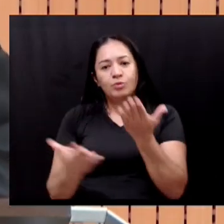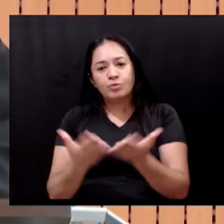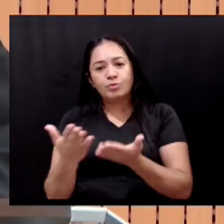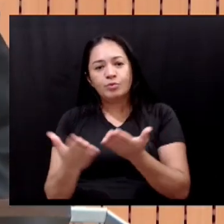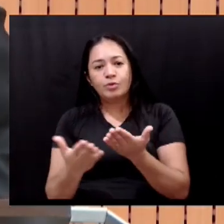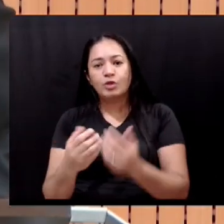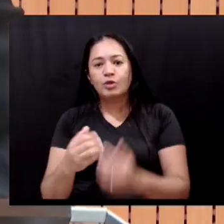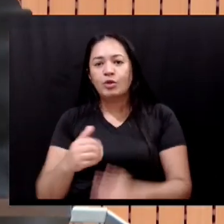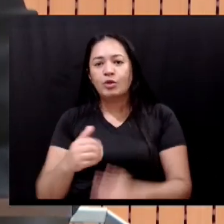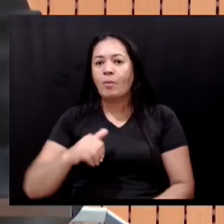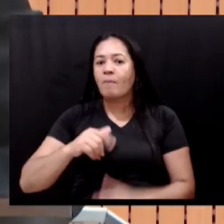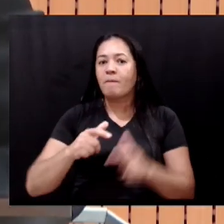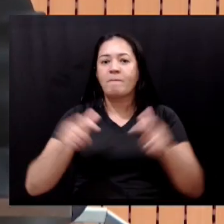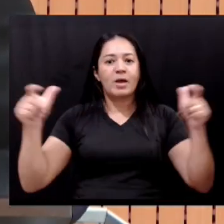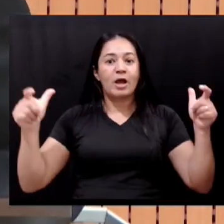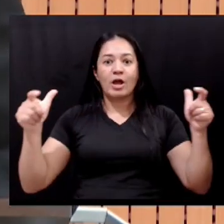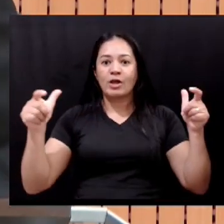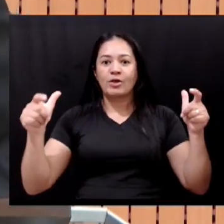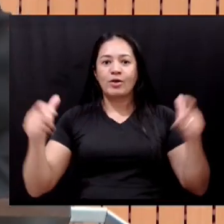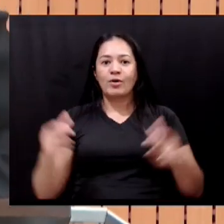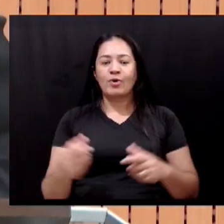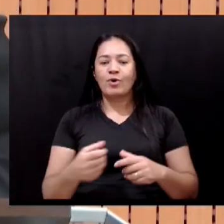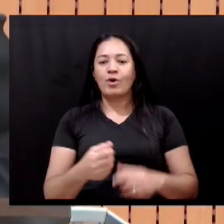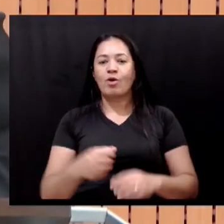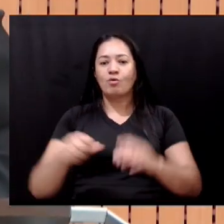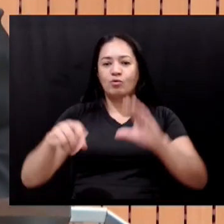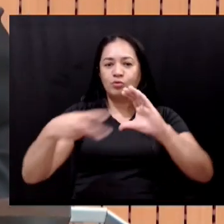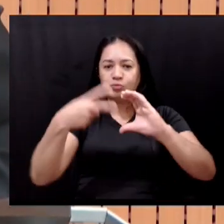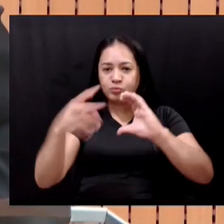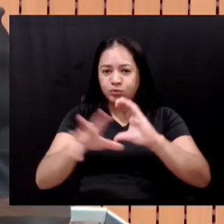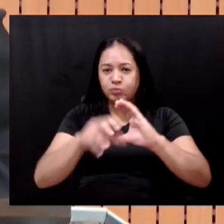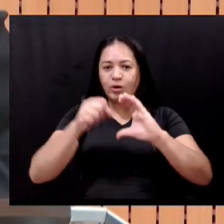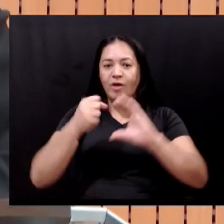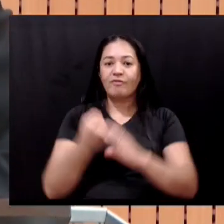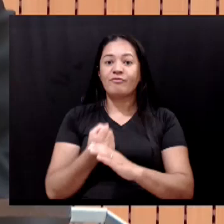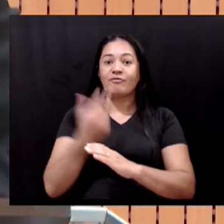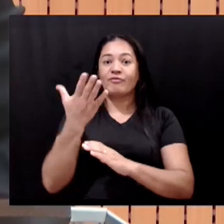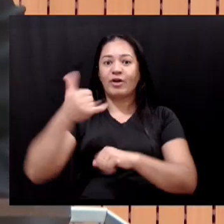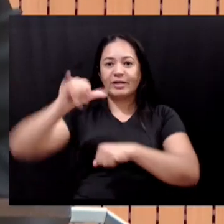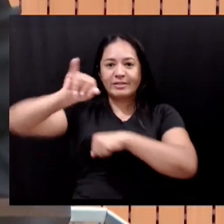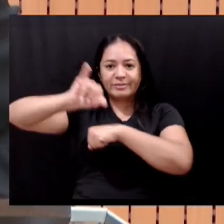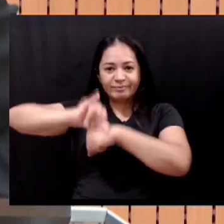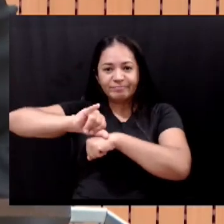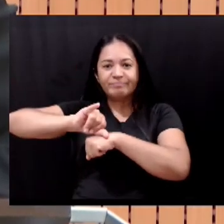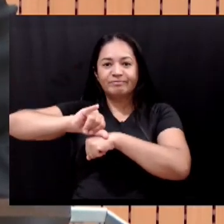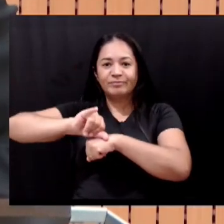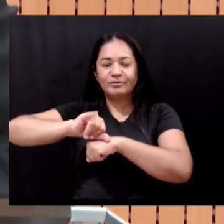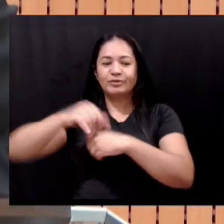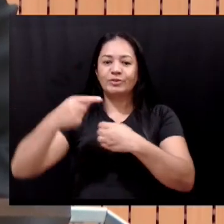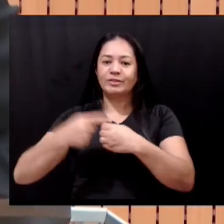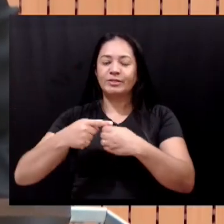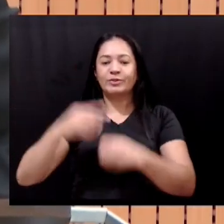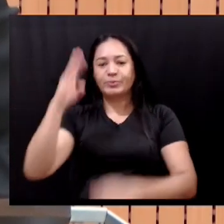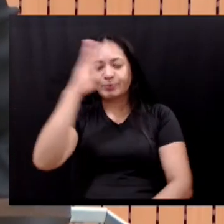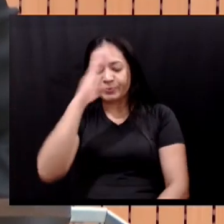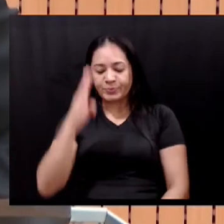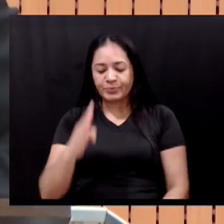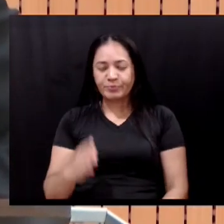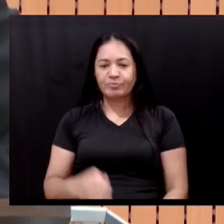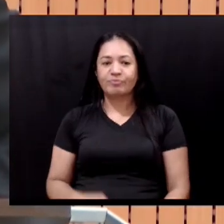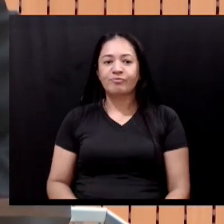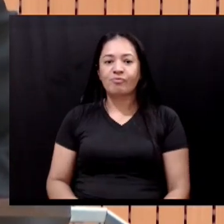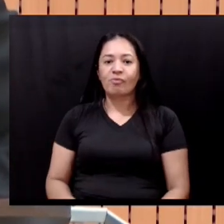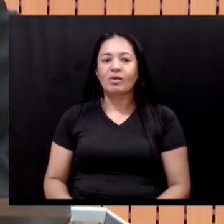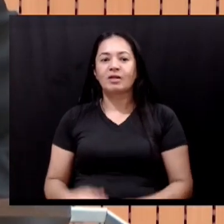acervo audiovisual situado fora das capitais do interior brasileiro, solidificam a